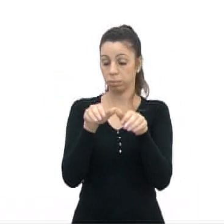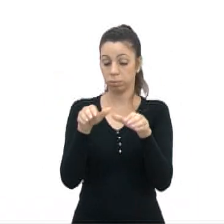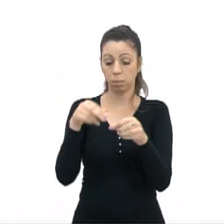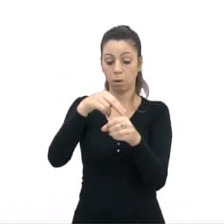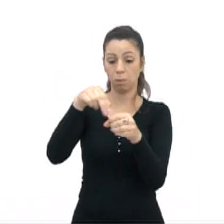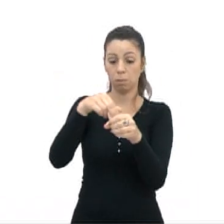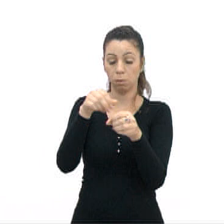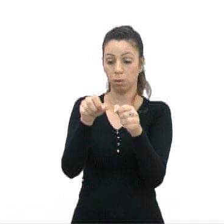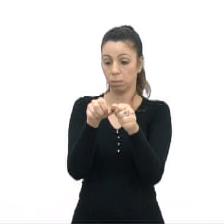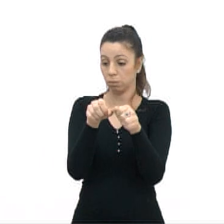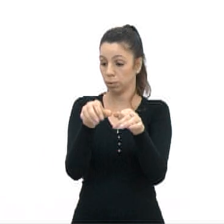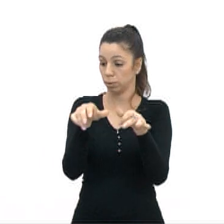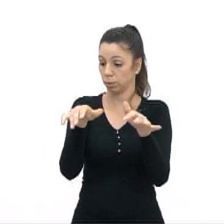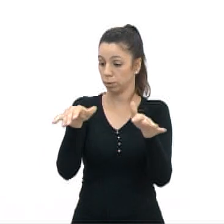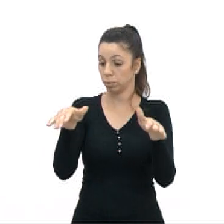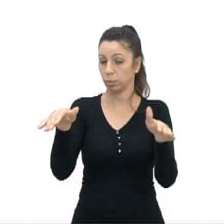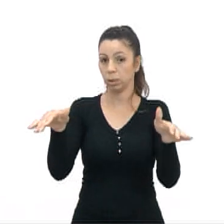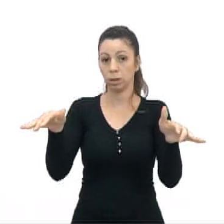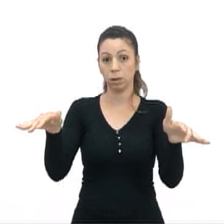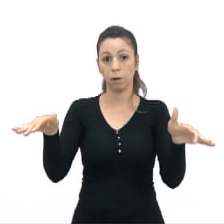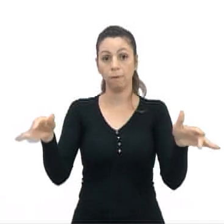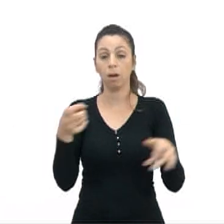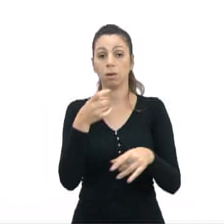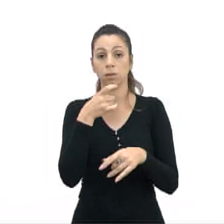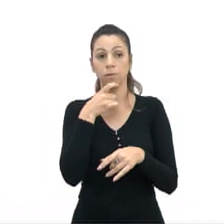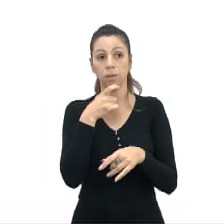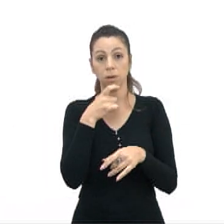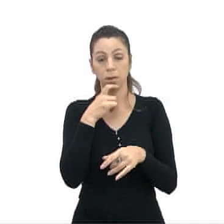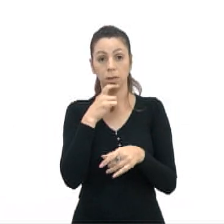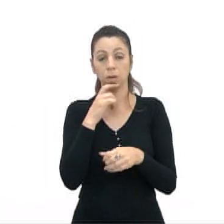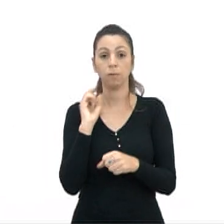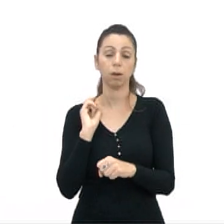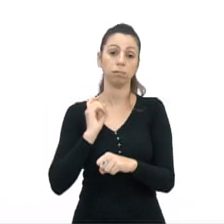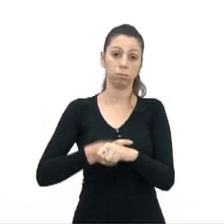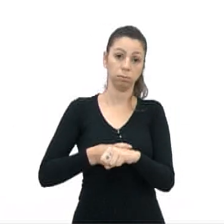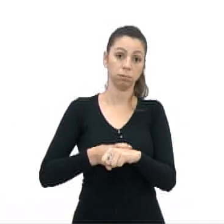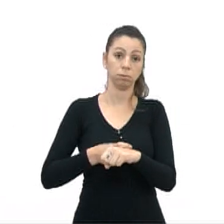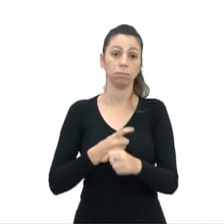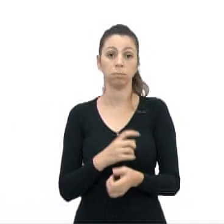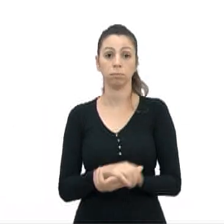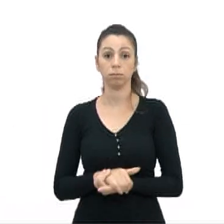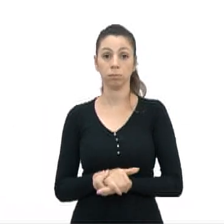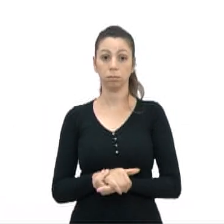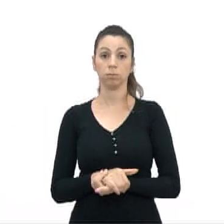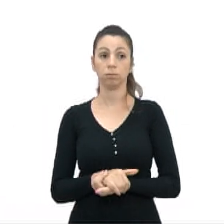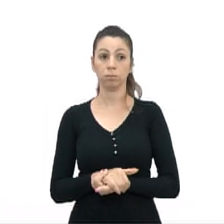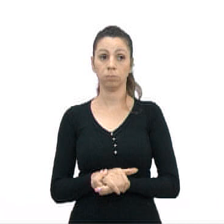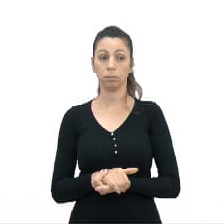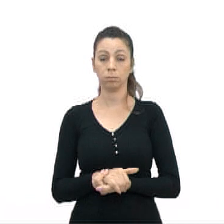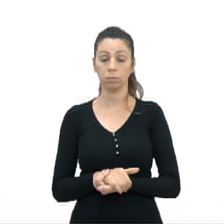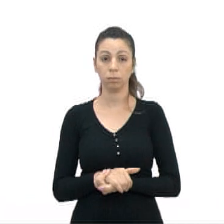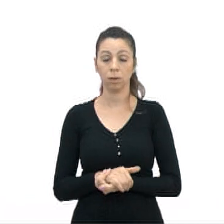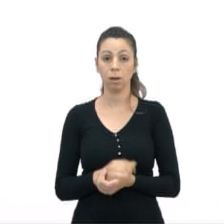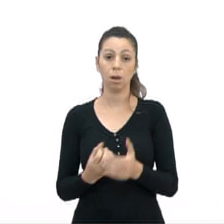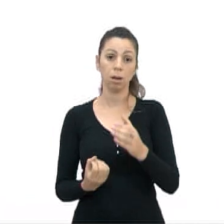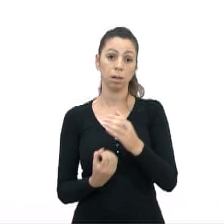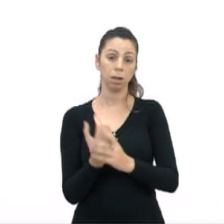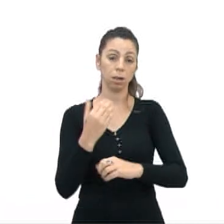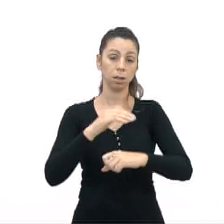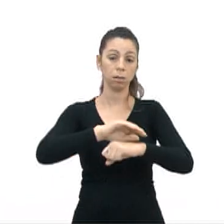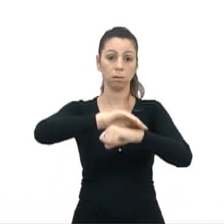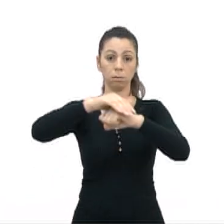as rochas vão perdendo a temperatura, o calor e vão se solidificando, formando a